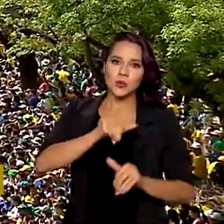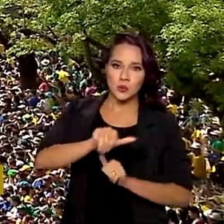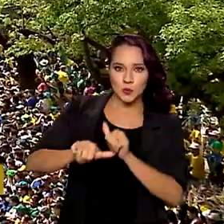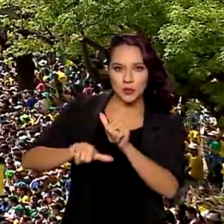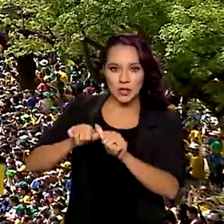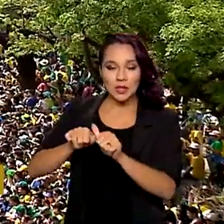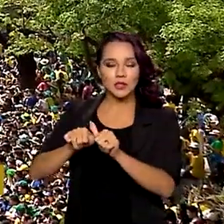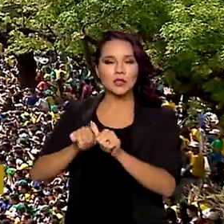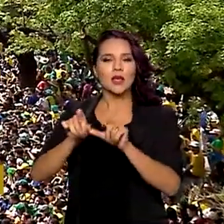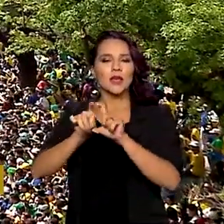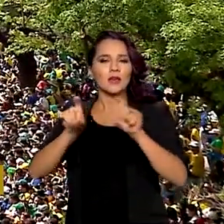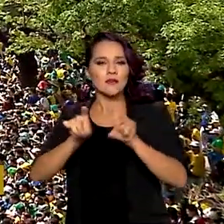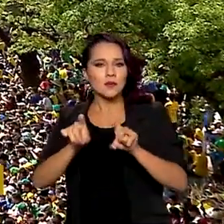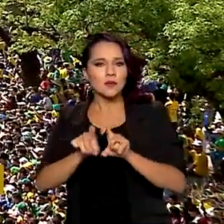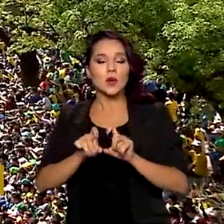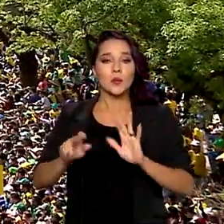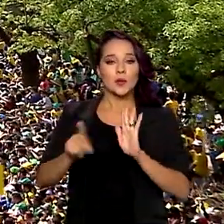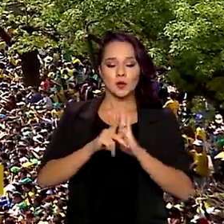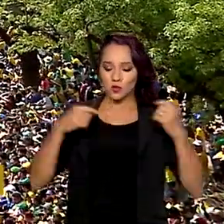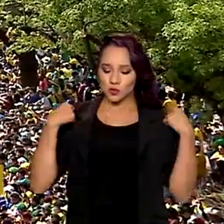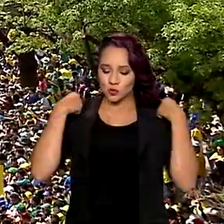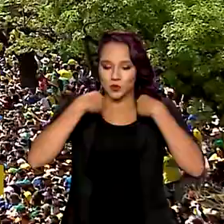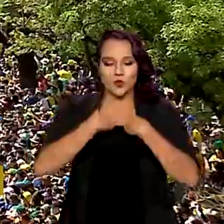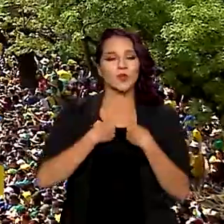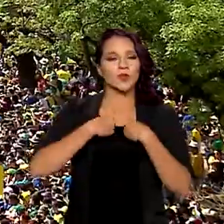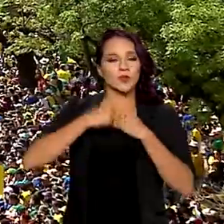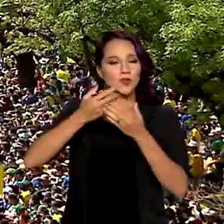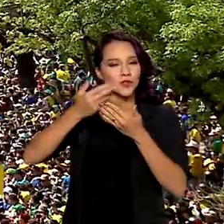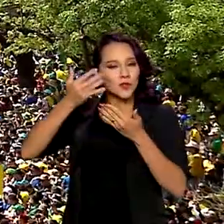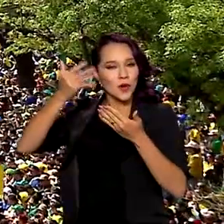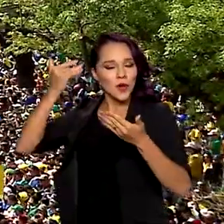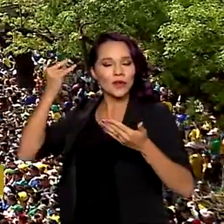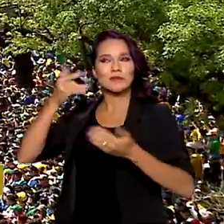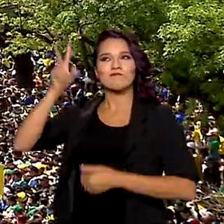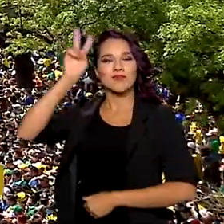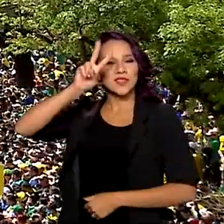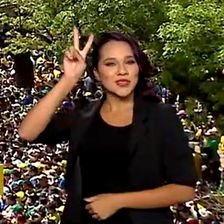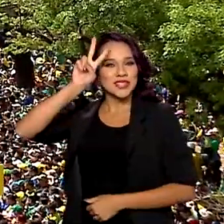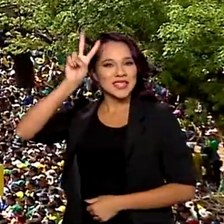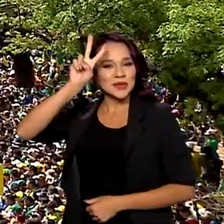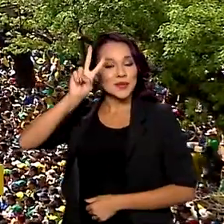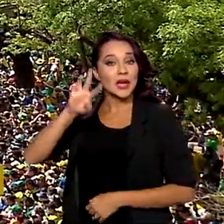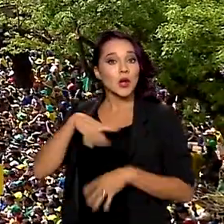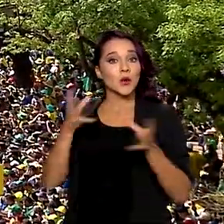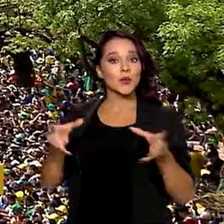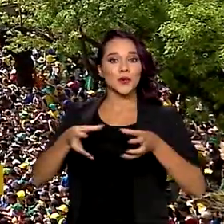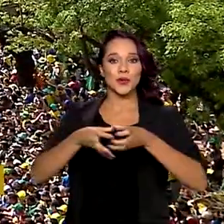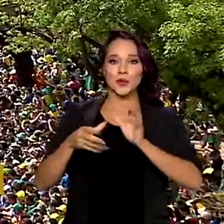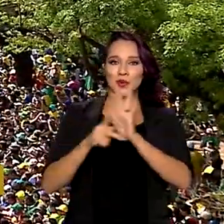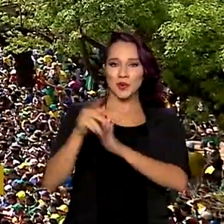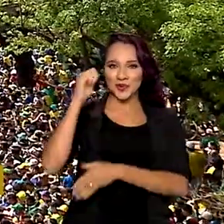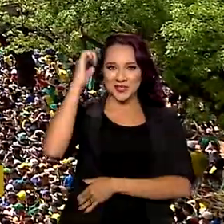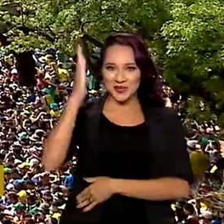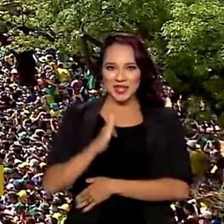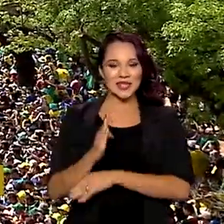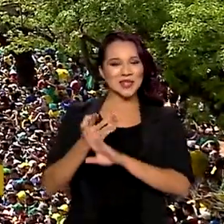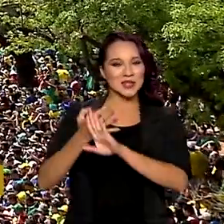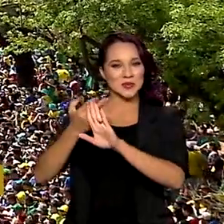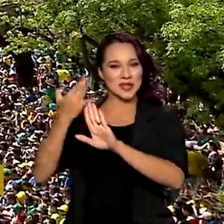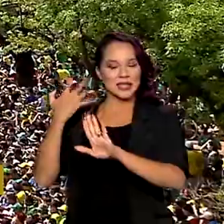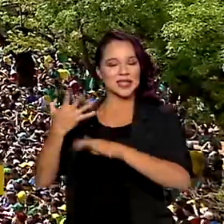e enverga os tradicionais uniformes históricos que nos faz recordar a infantaria brasileira dos tempos